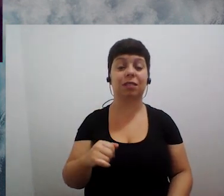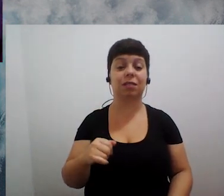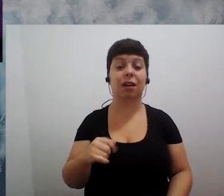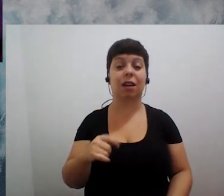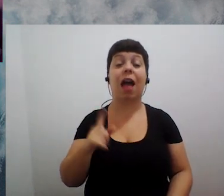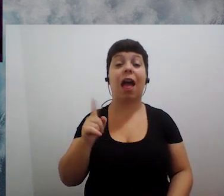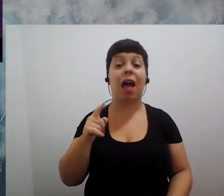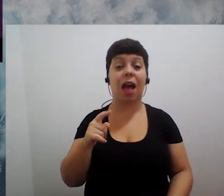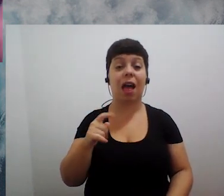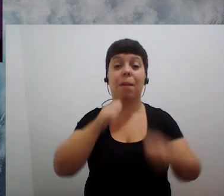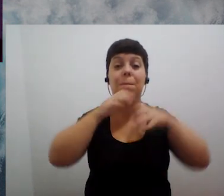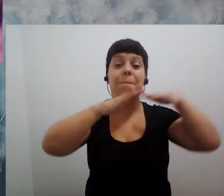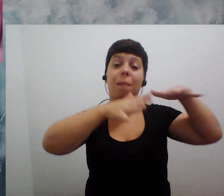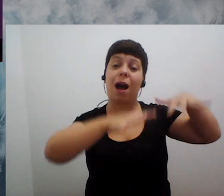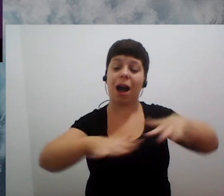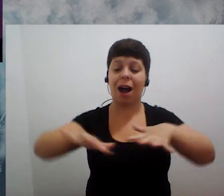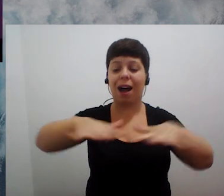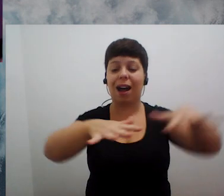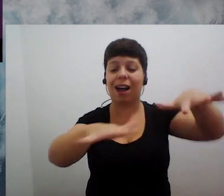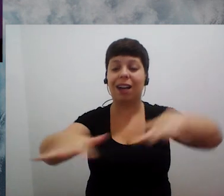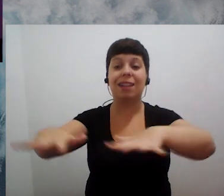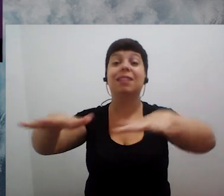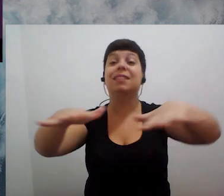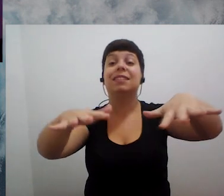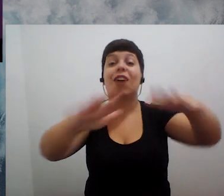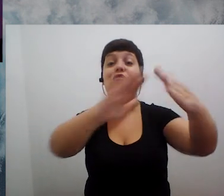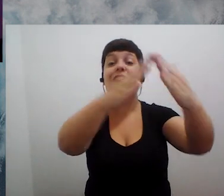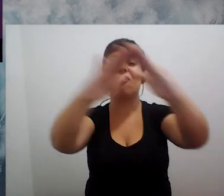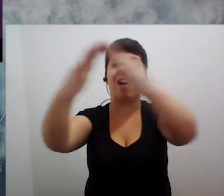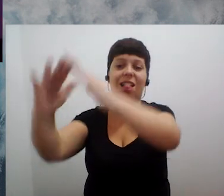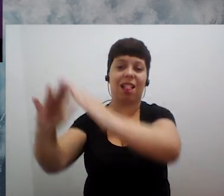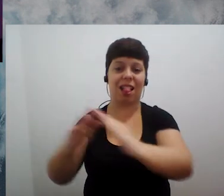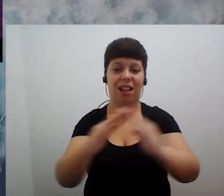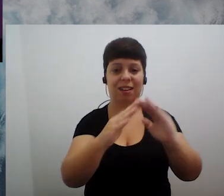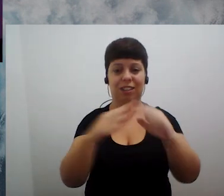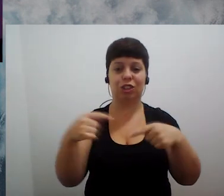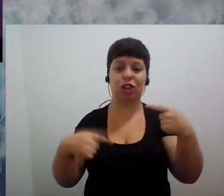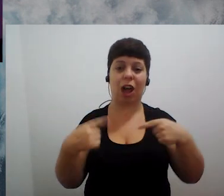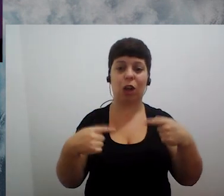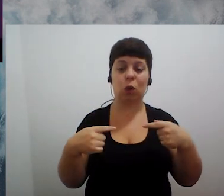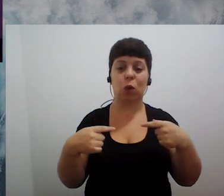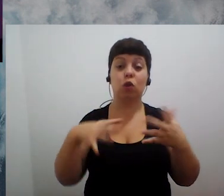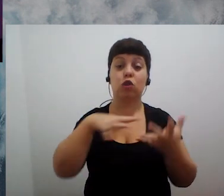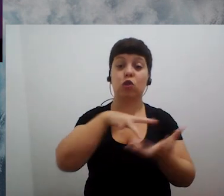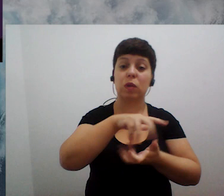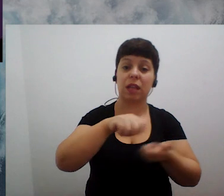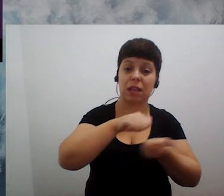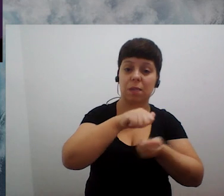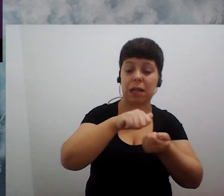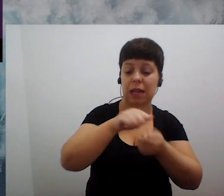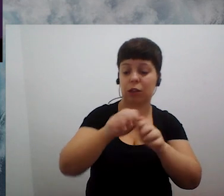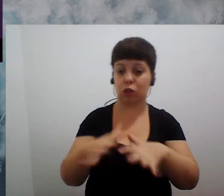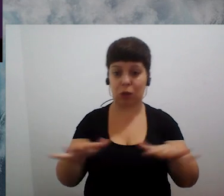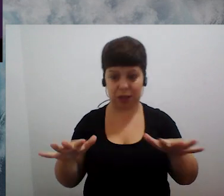sob o título Todos os Mares te Levam à Favela, diálogo sobre sustentabilidade